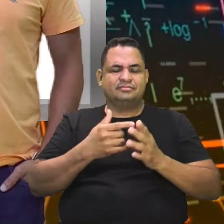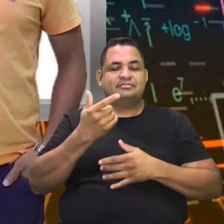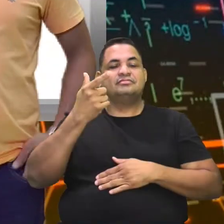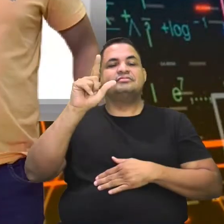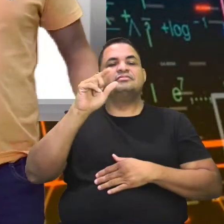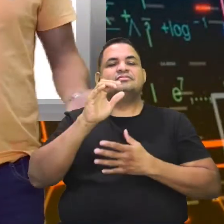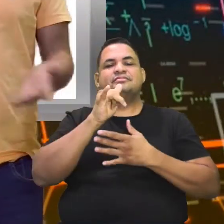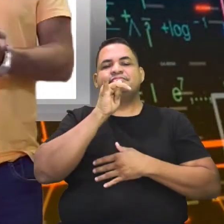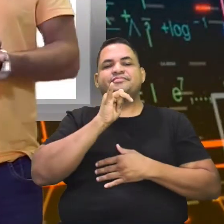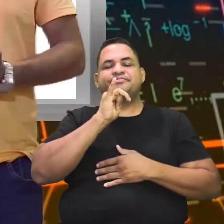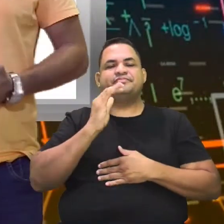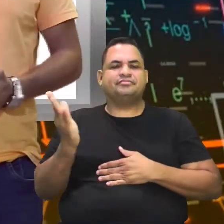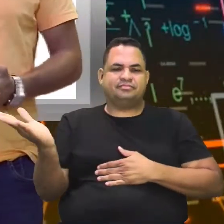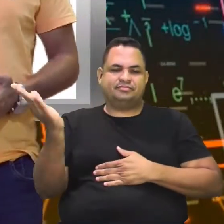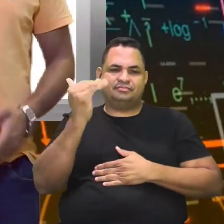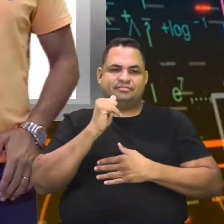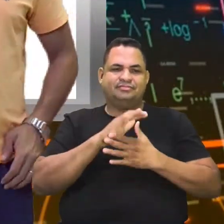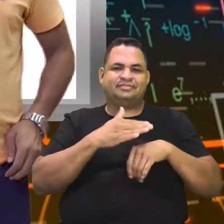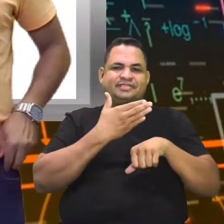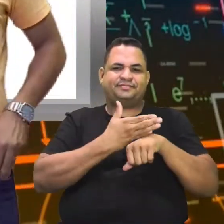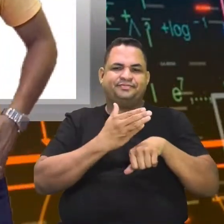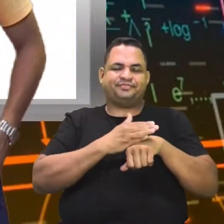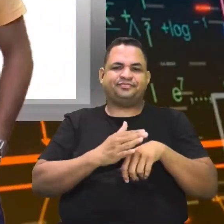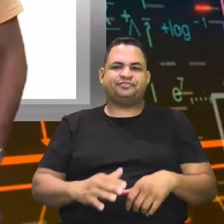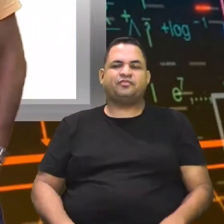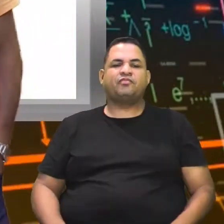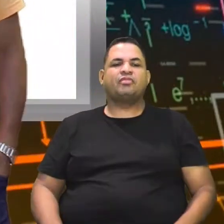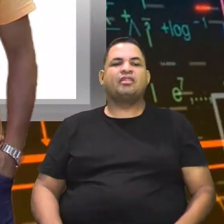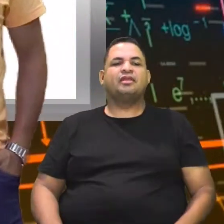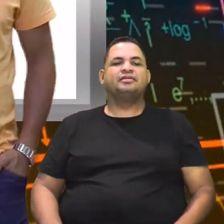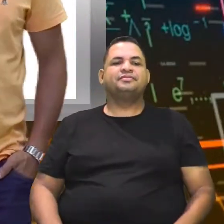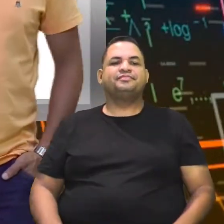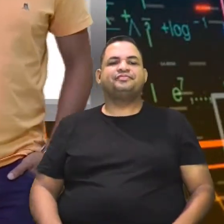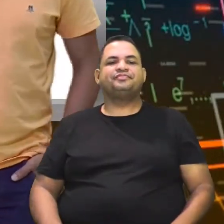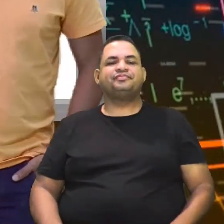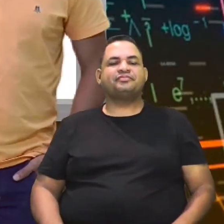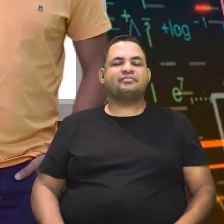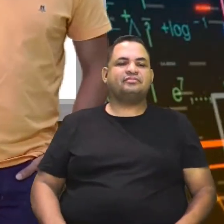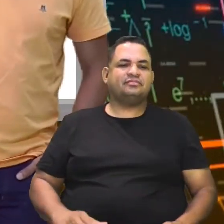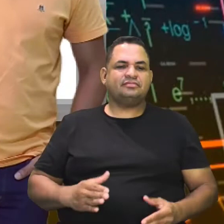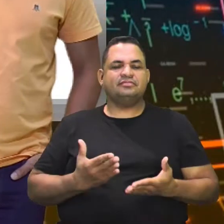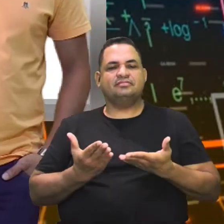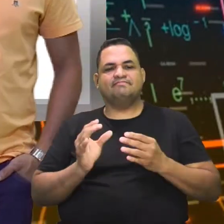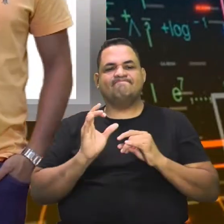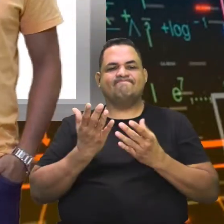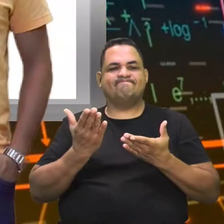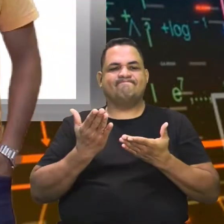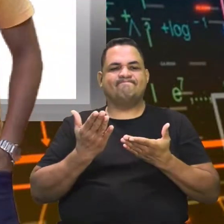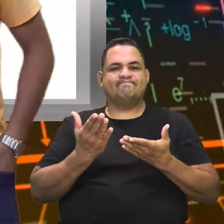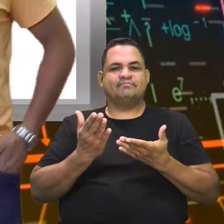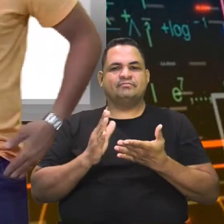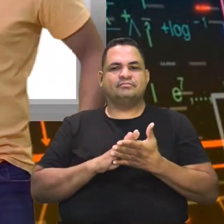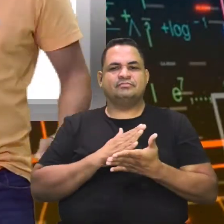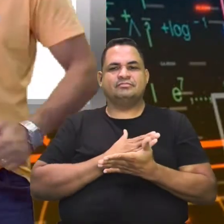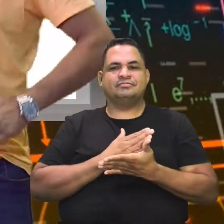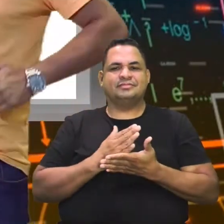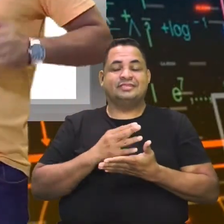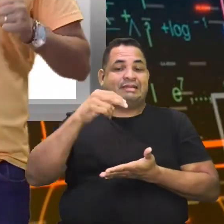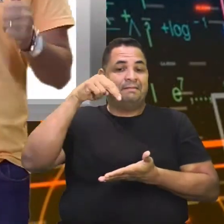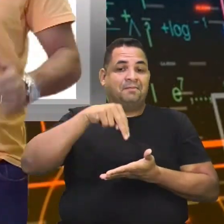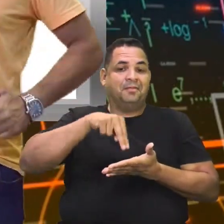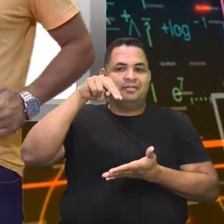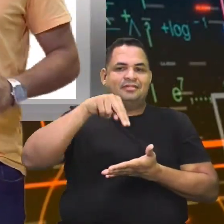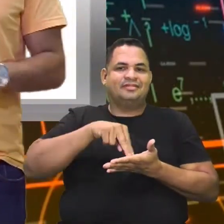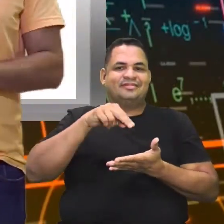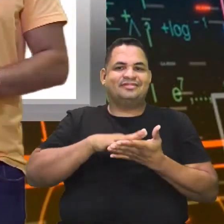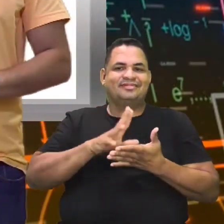outro exemplo. Vamos lá? Vamos mais prático outro agora? Exemplo. Menos sucinto, mas com mais, vamos dizer assim... Eu vou começar a pular aqui, igual a